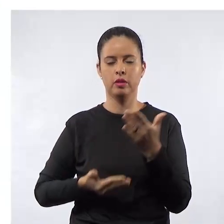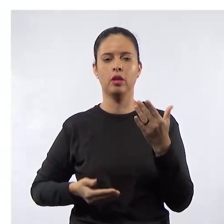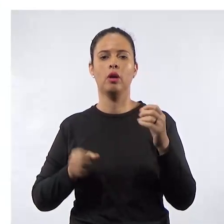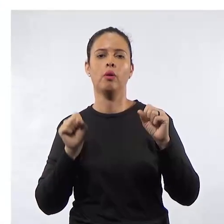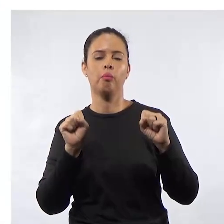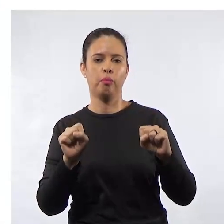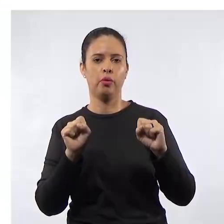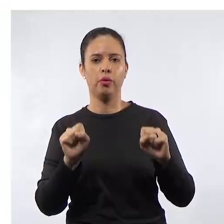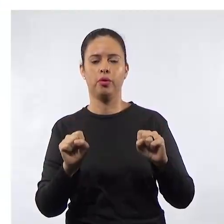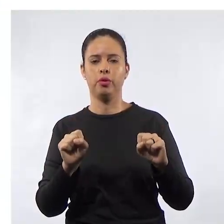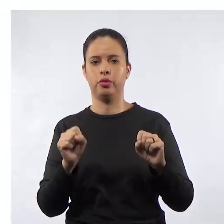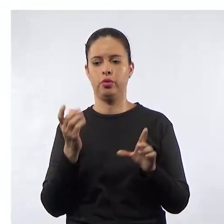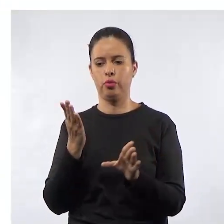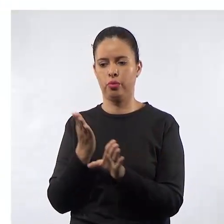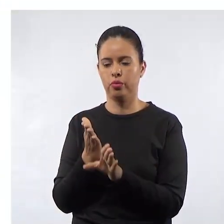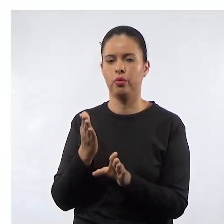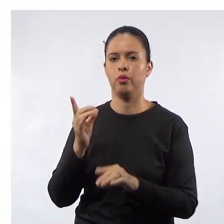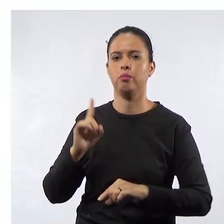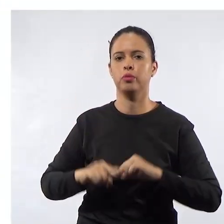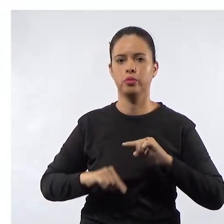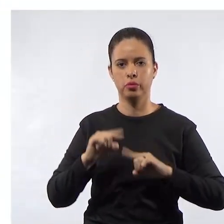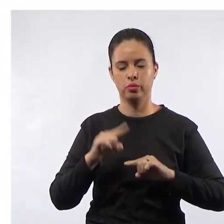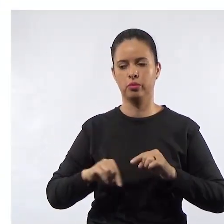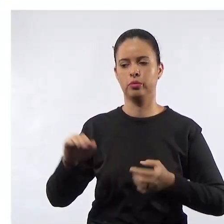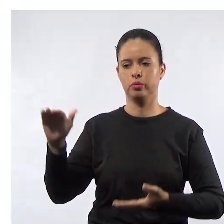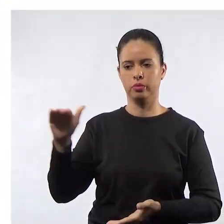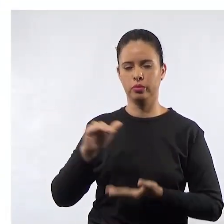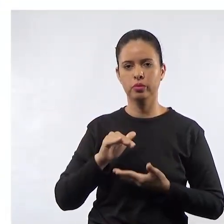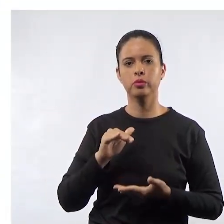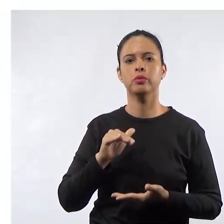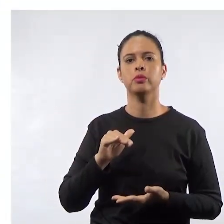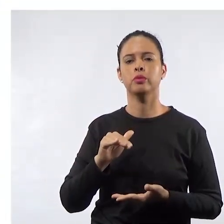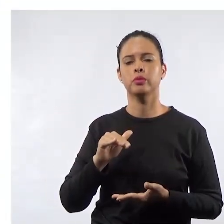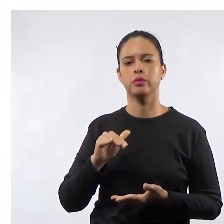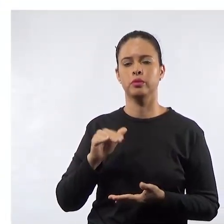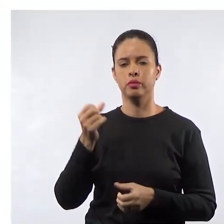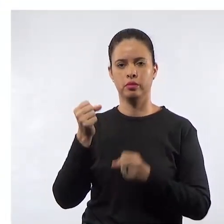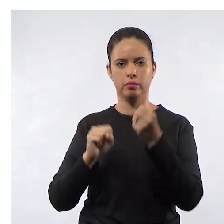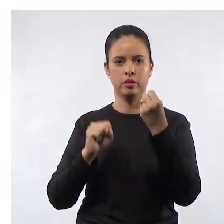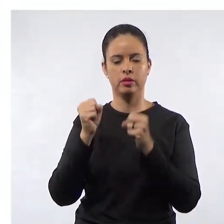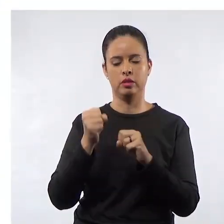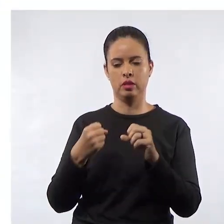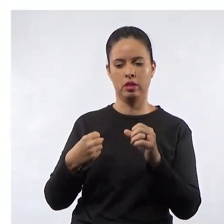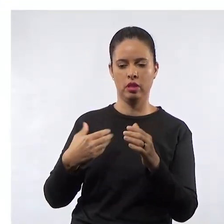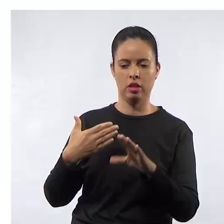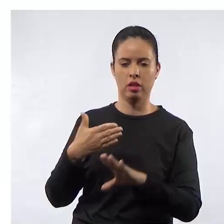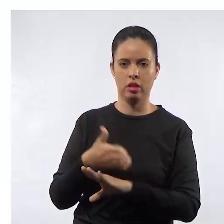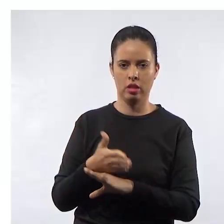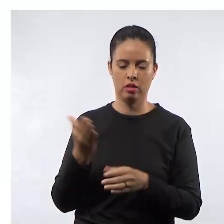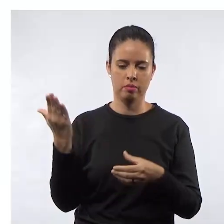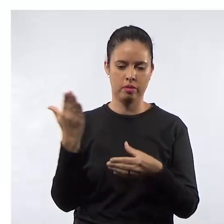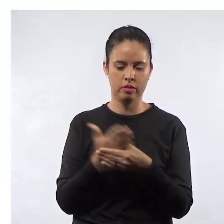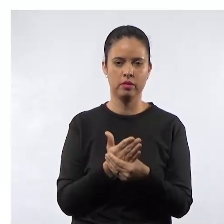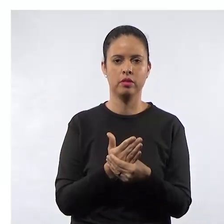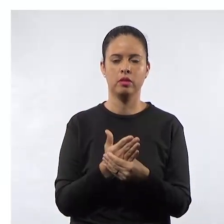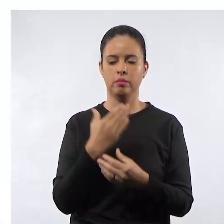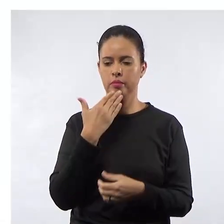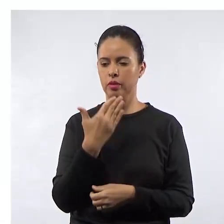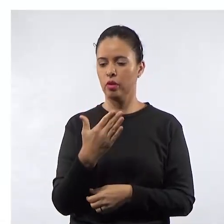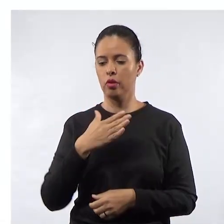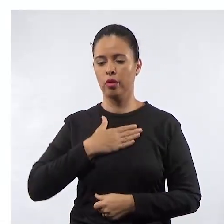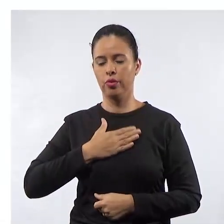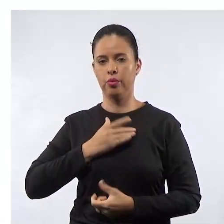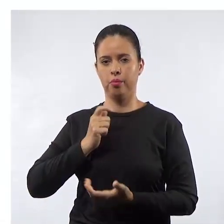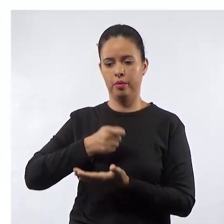pode, em algum momento, localizar esse produtor, o fornecedor, o importador, o fabricante e entrar com uma ação regressiva e falar, olha,